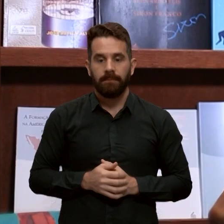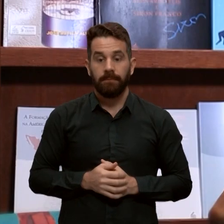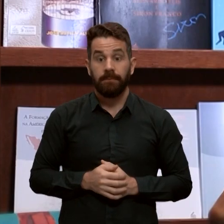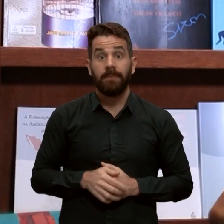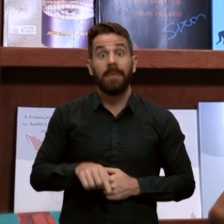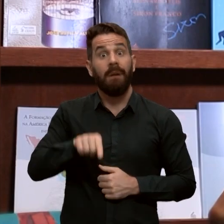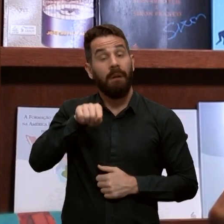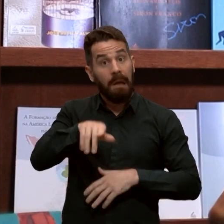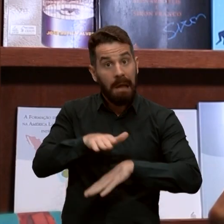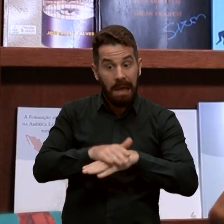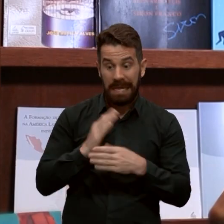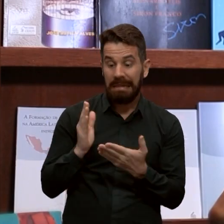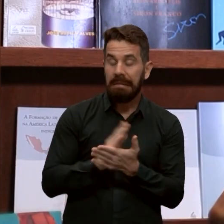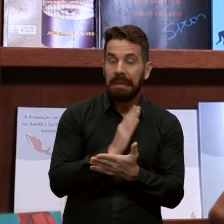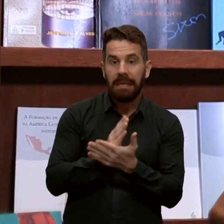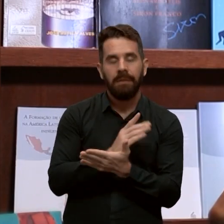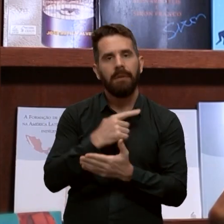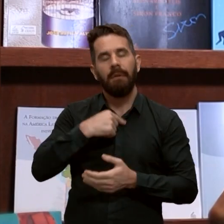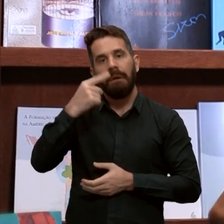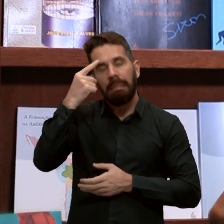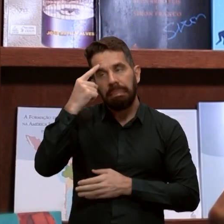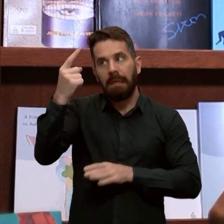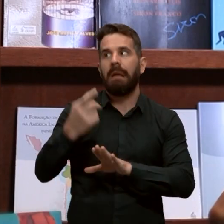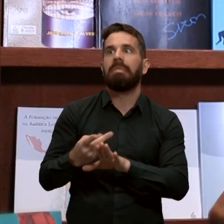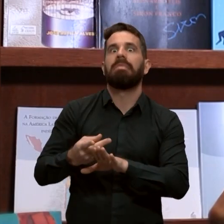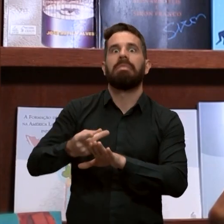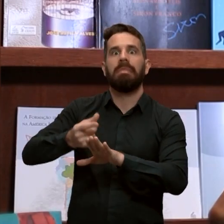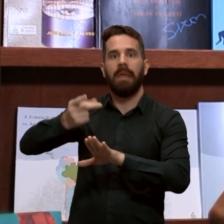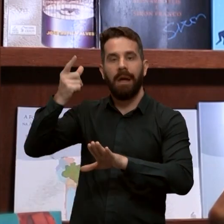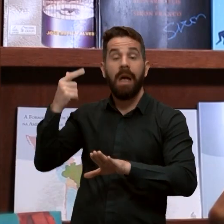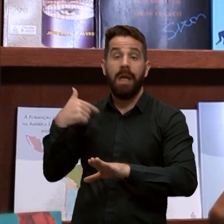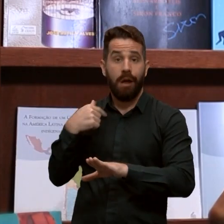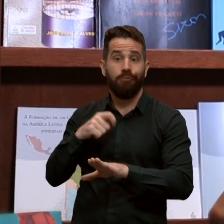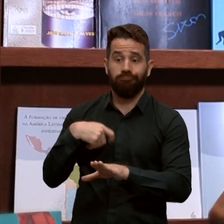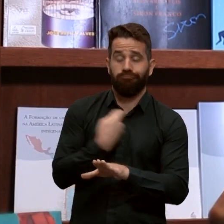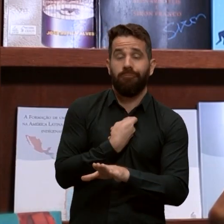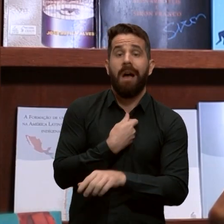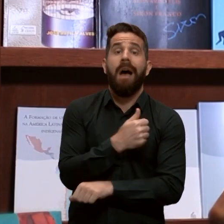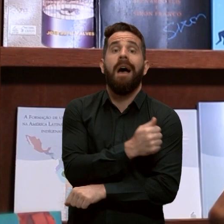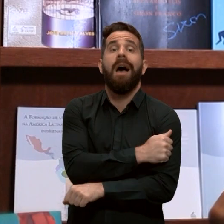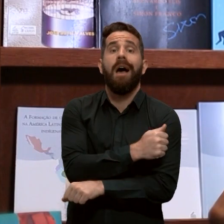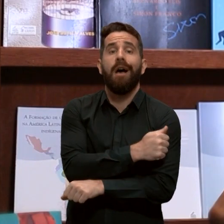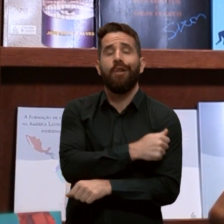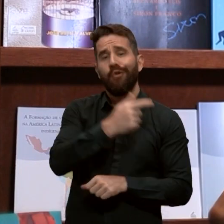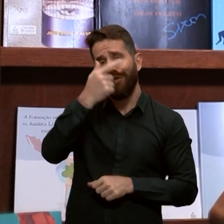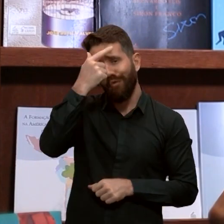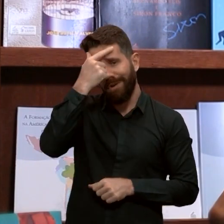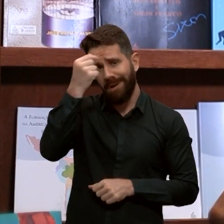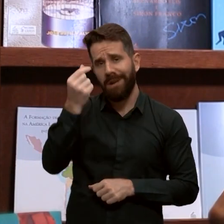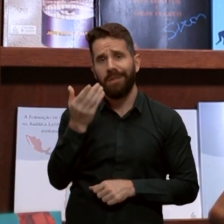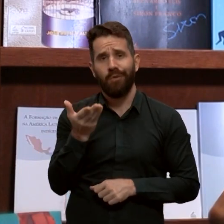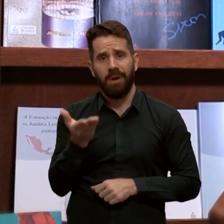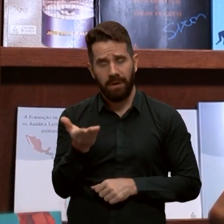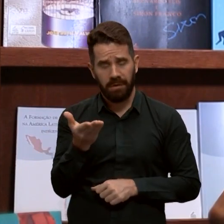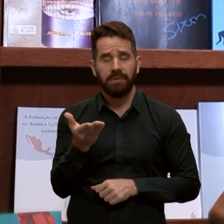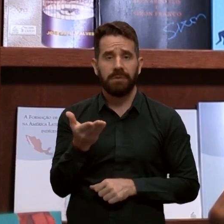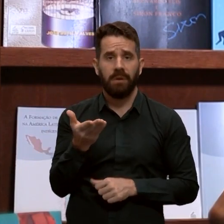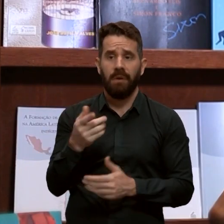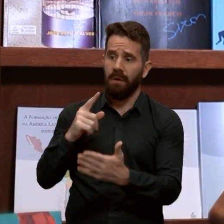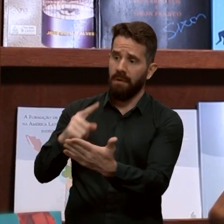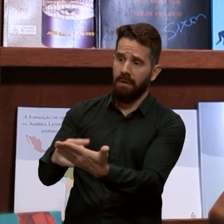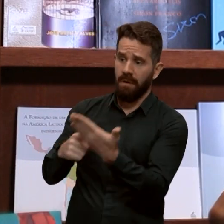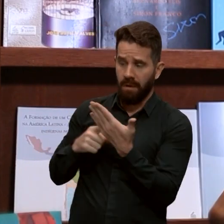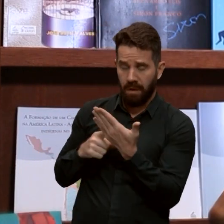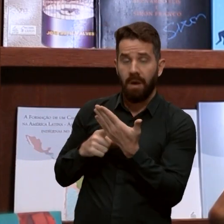já há muito tempo, desde quando eu era estudante da graduação e me foi apresentado o professor